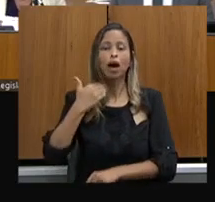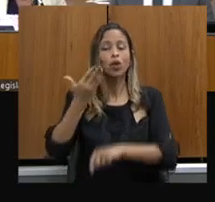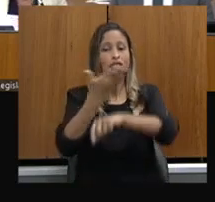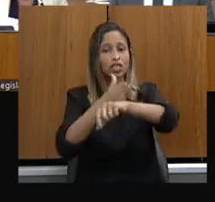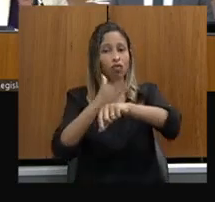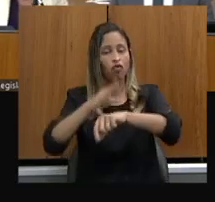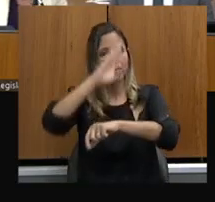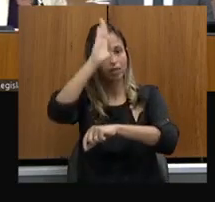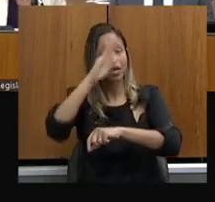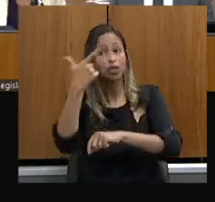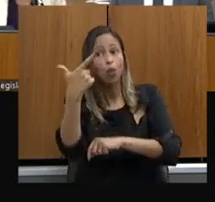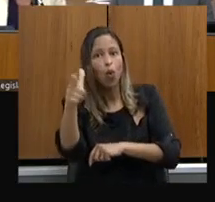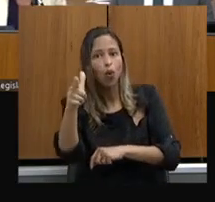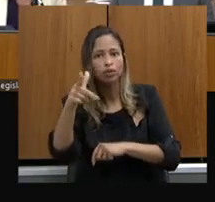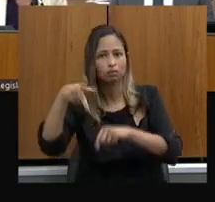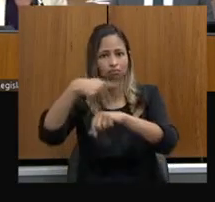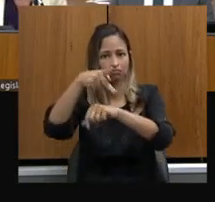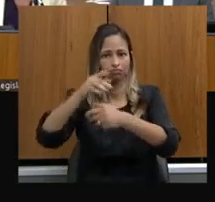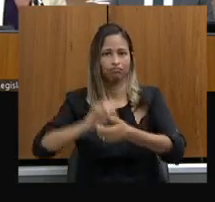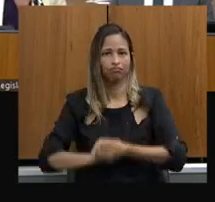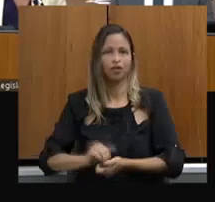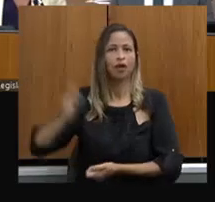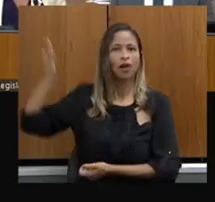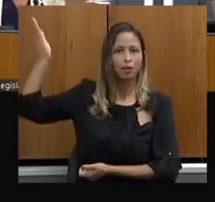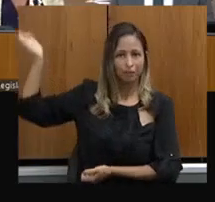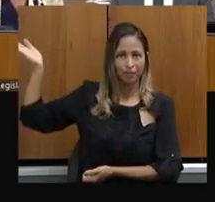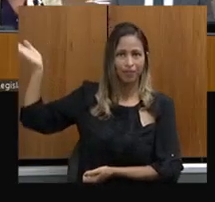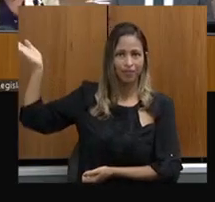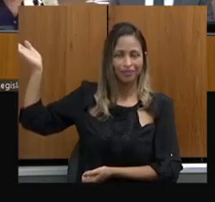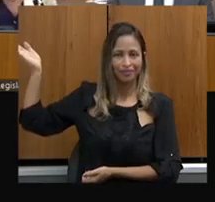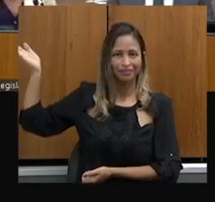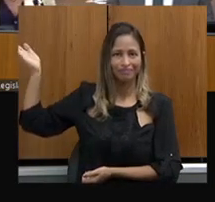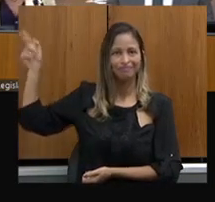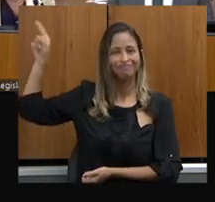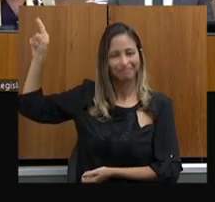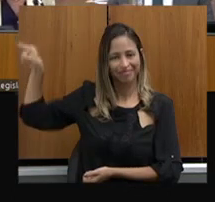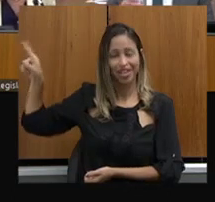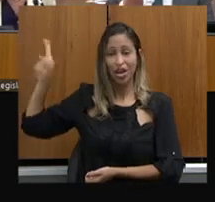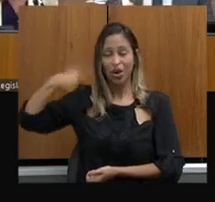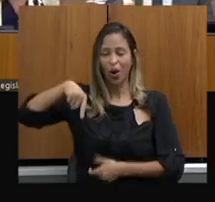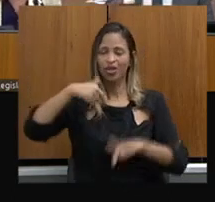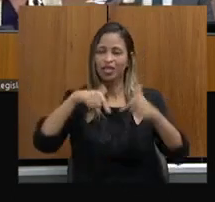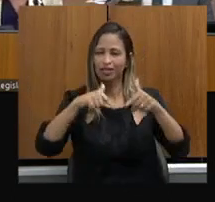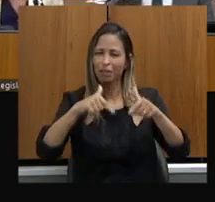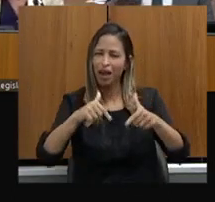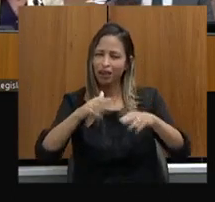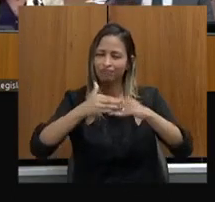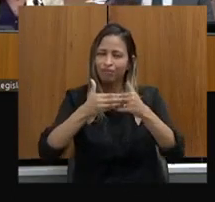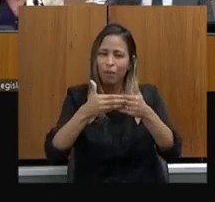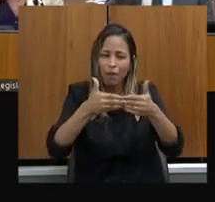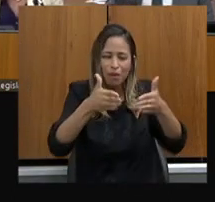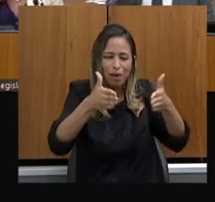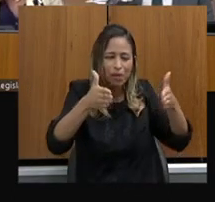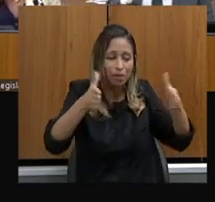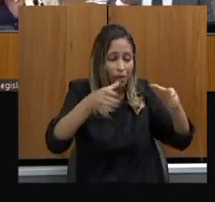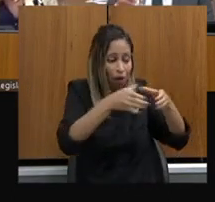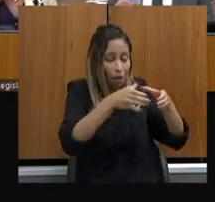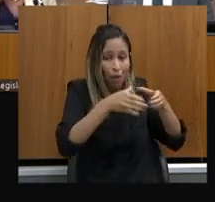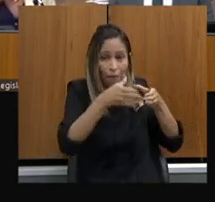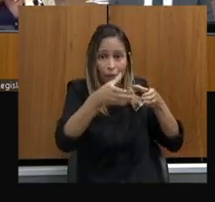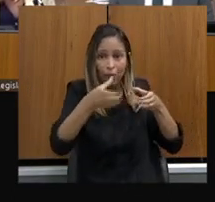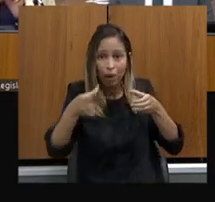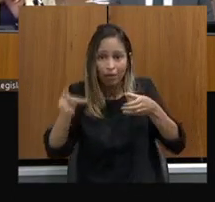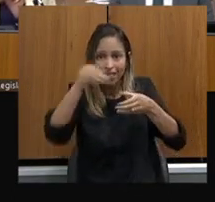desenvolvimento pode passar por favor A Gente Tem trabalhado fortemente pela ampliação das unidades de atendimento